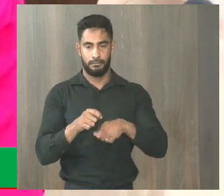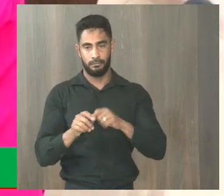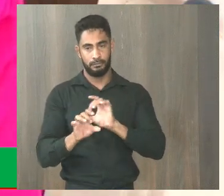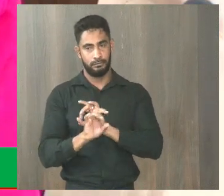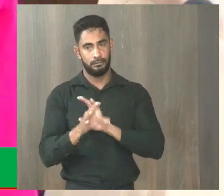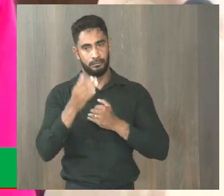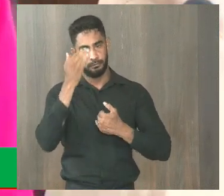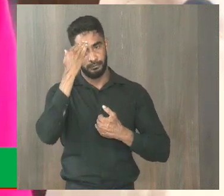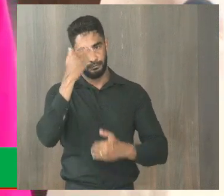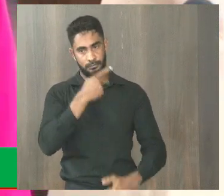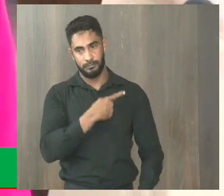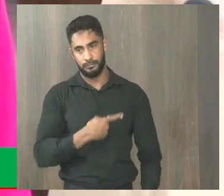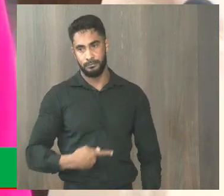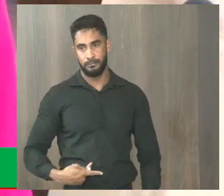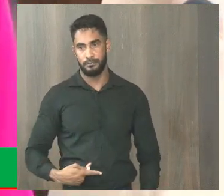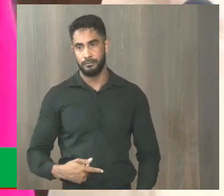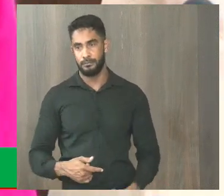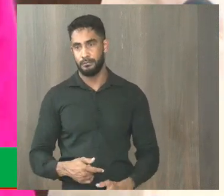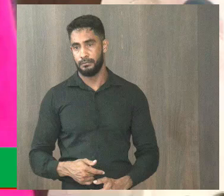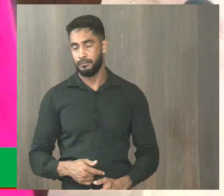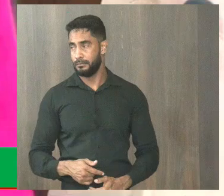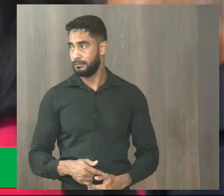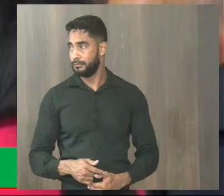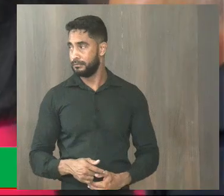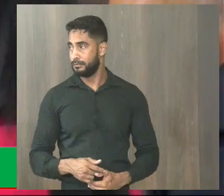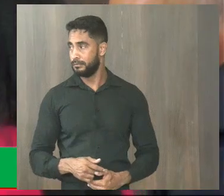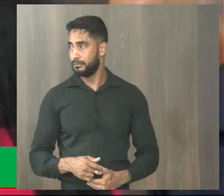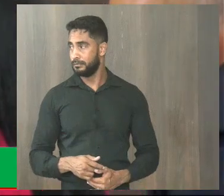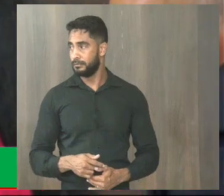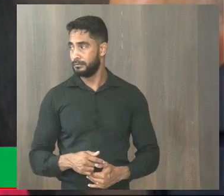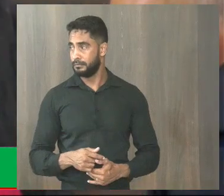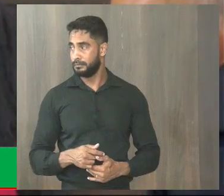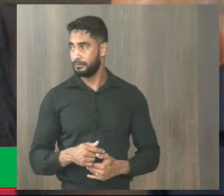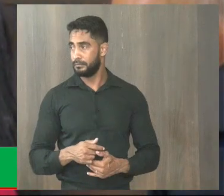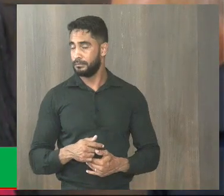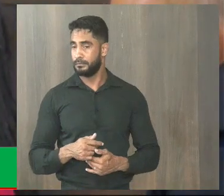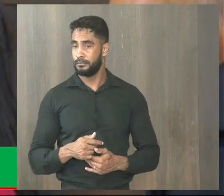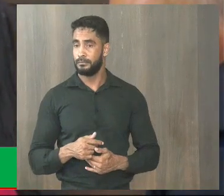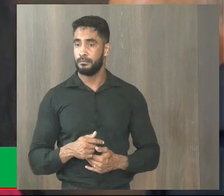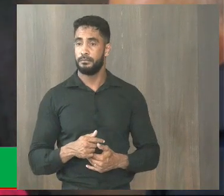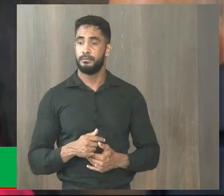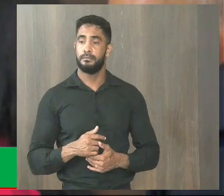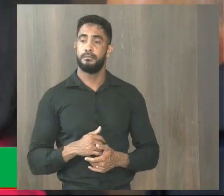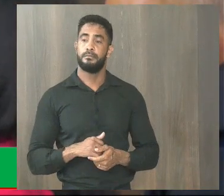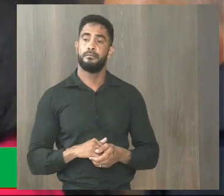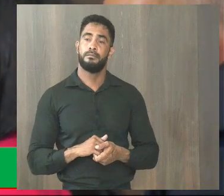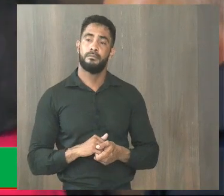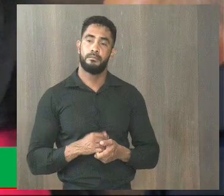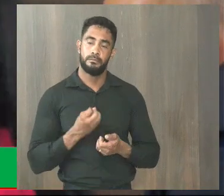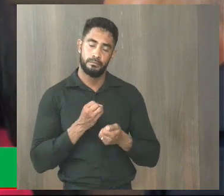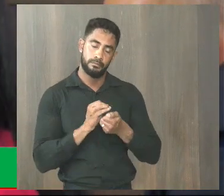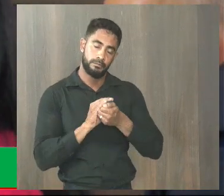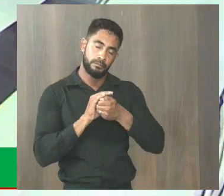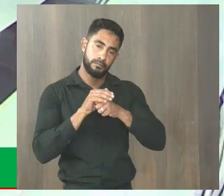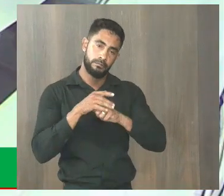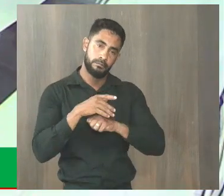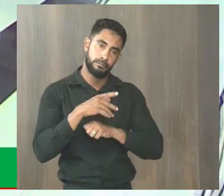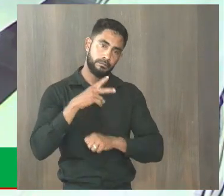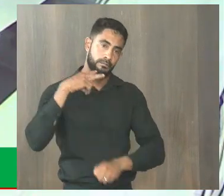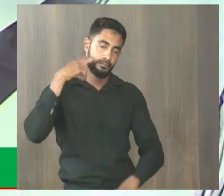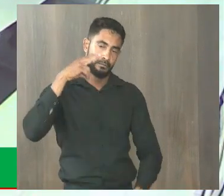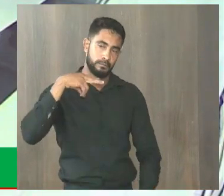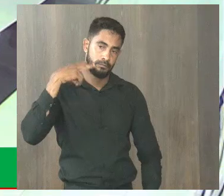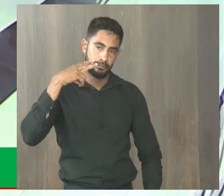mais, muito obrigado, senhor presidente. Ok, com a palavra, vereador Léo de Bem. Boa noite, senhores